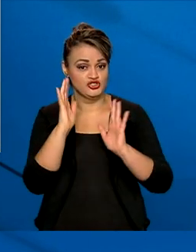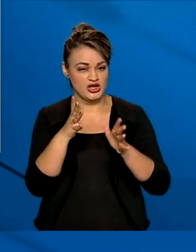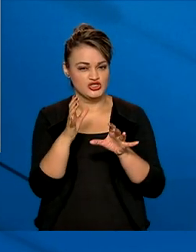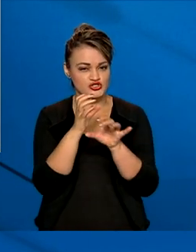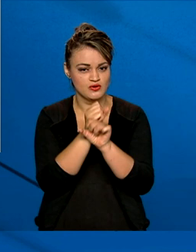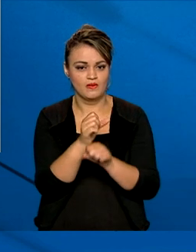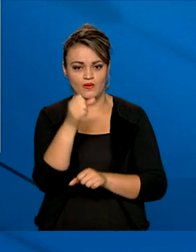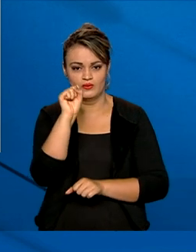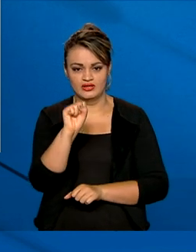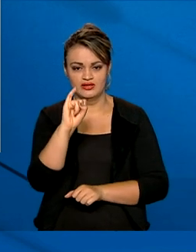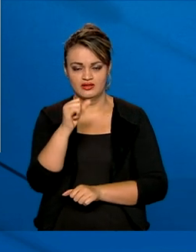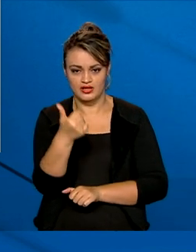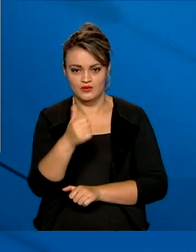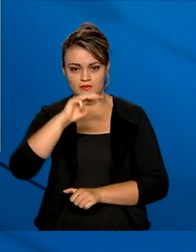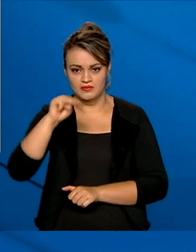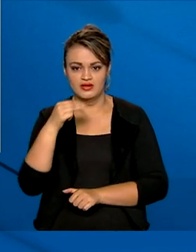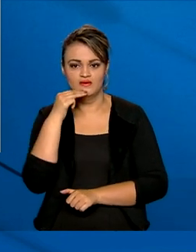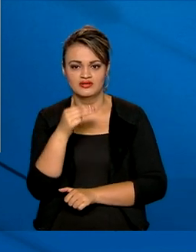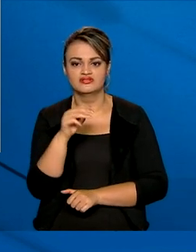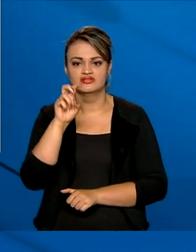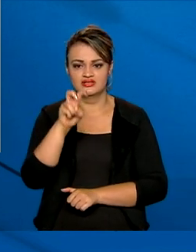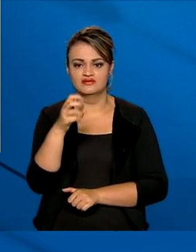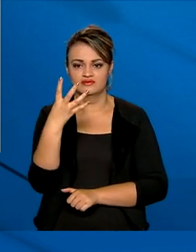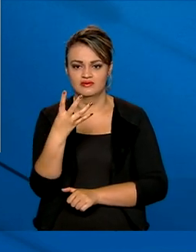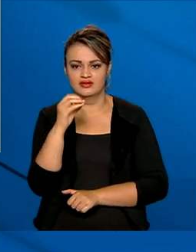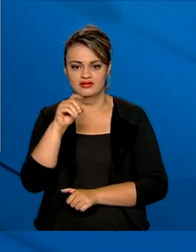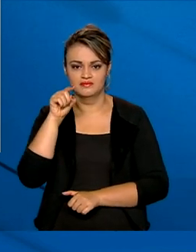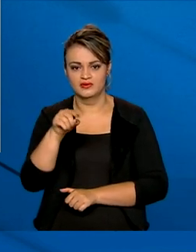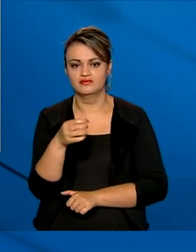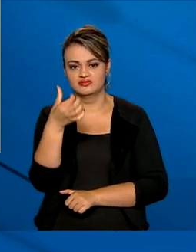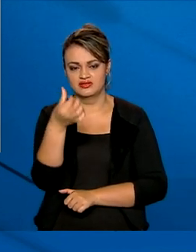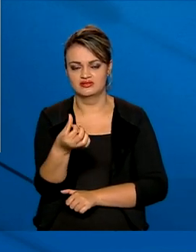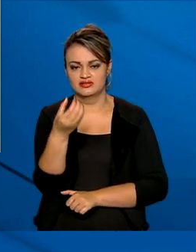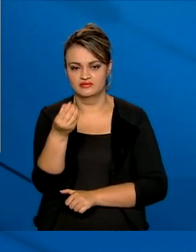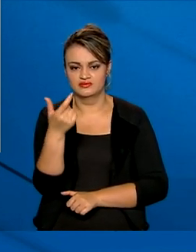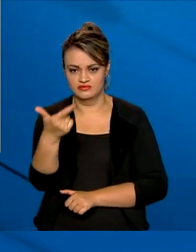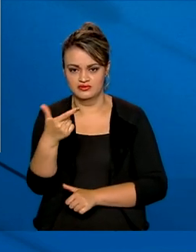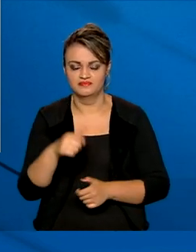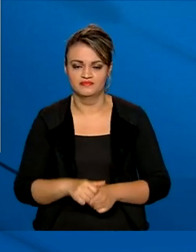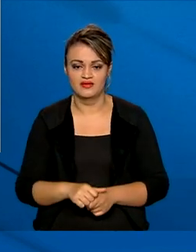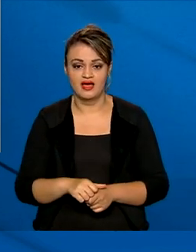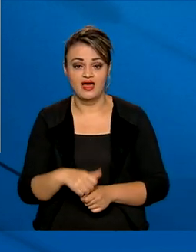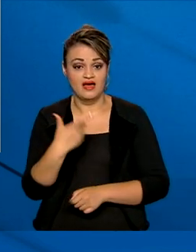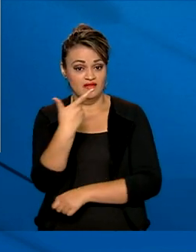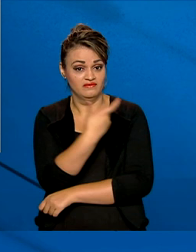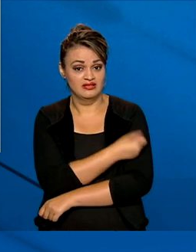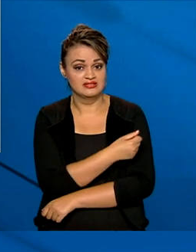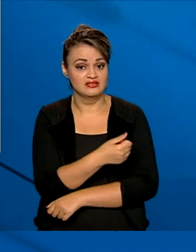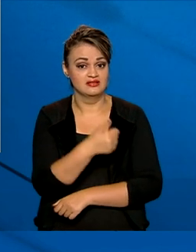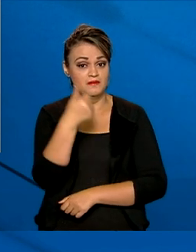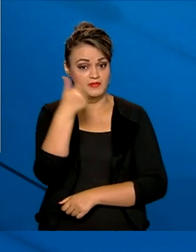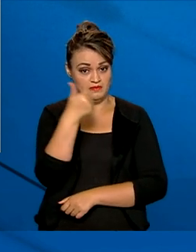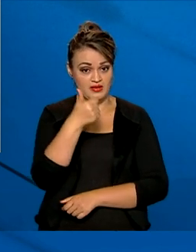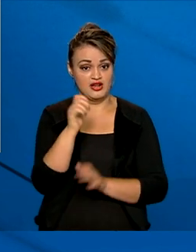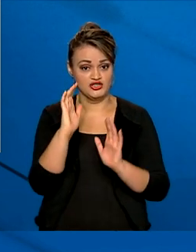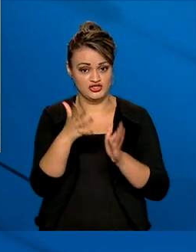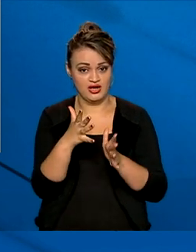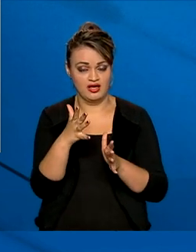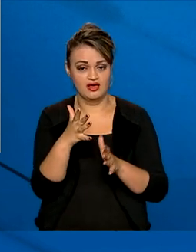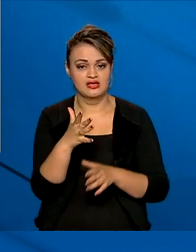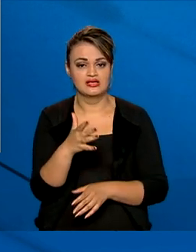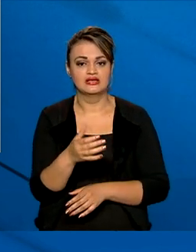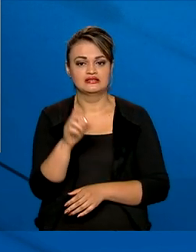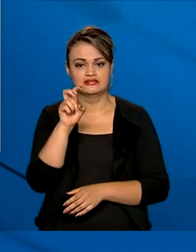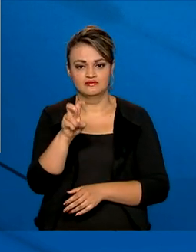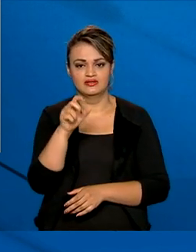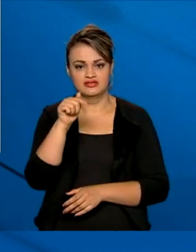somam 81 milhões 500 540 mil seiscentos e duas as pessoas que foram vacinadas só com a primeira dose